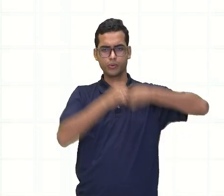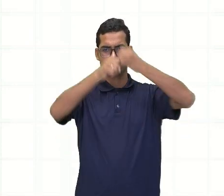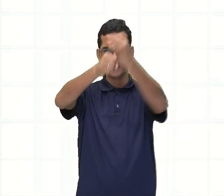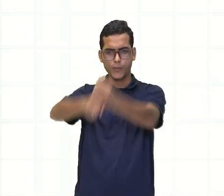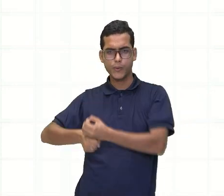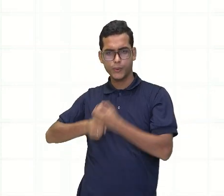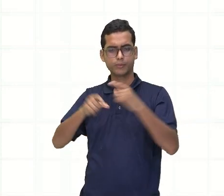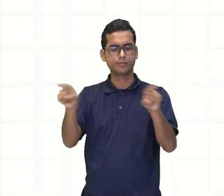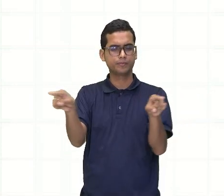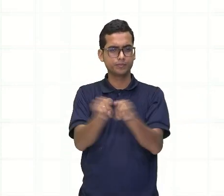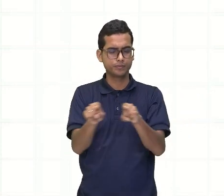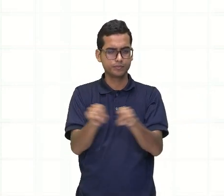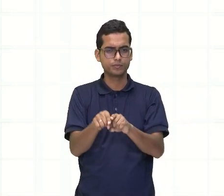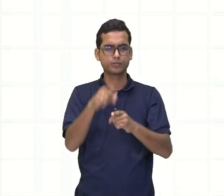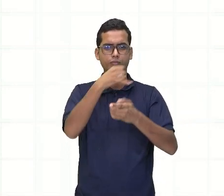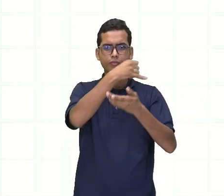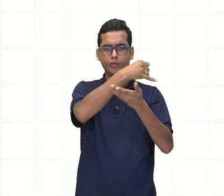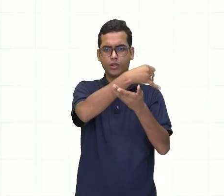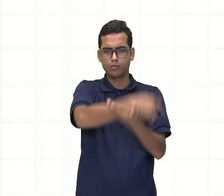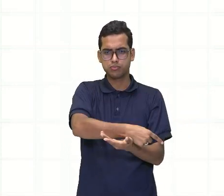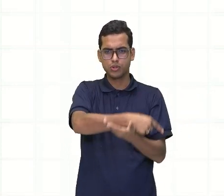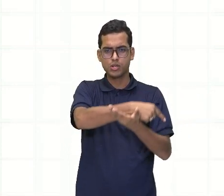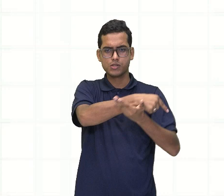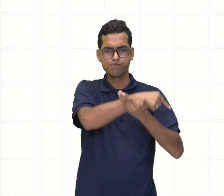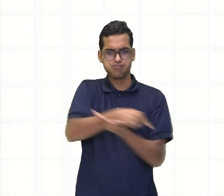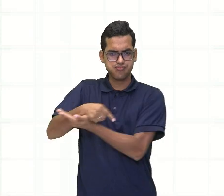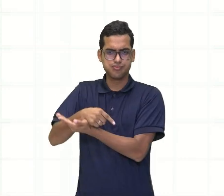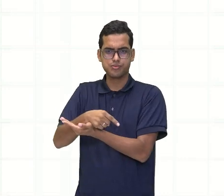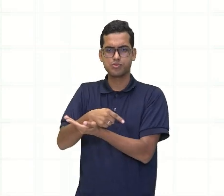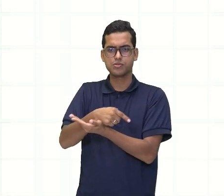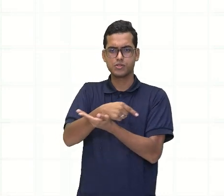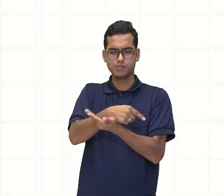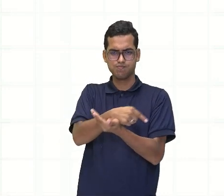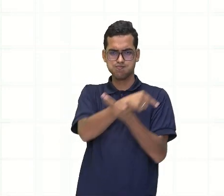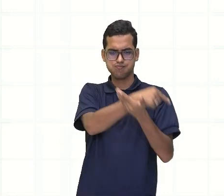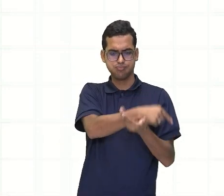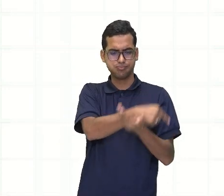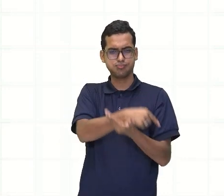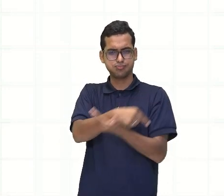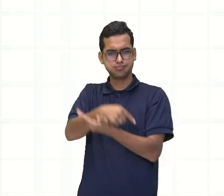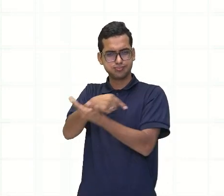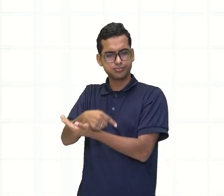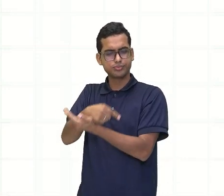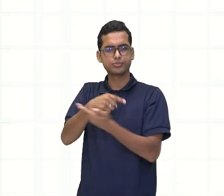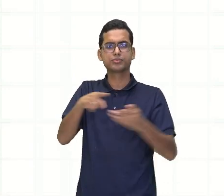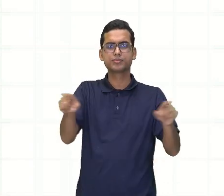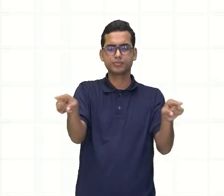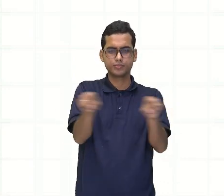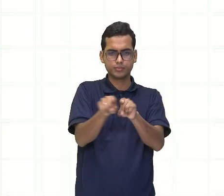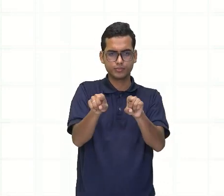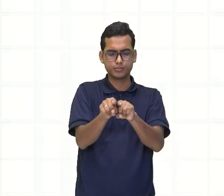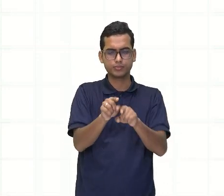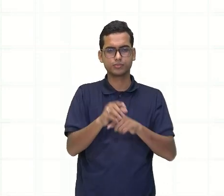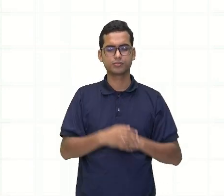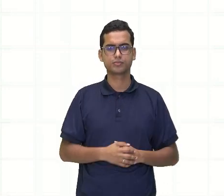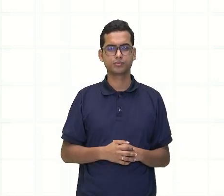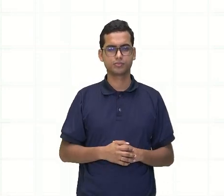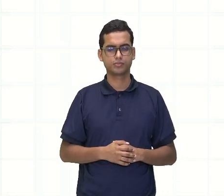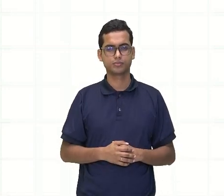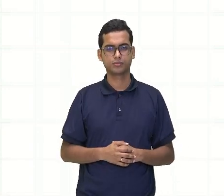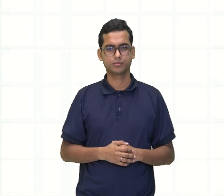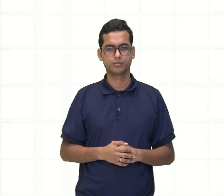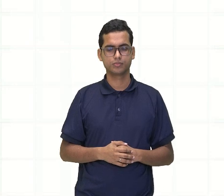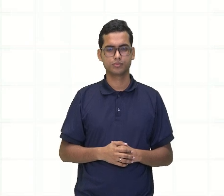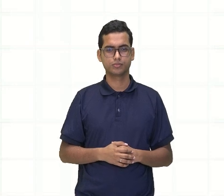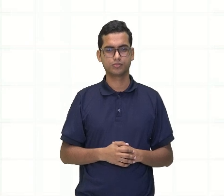faz ali o impulso, né, que dá movimento à nossa rabeta, ao